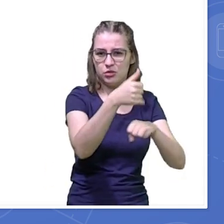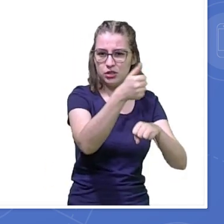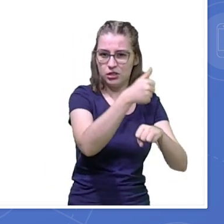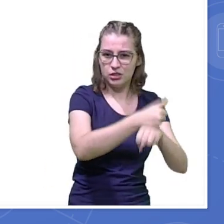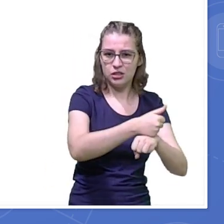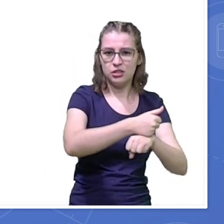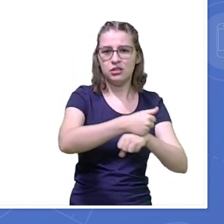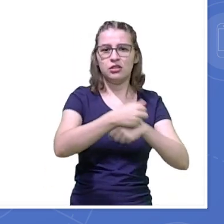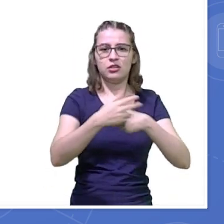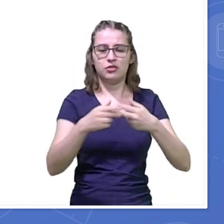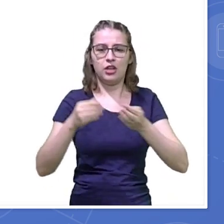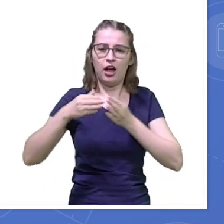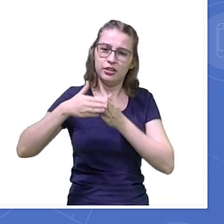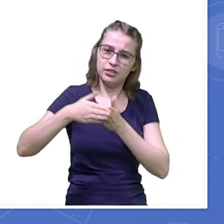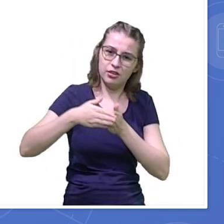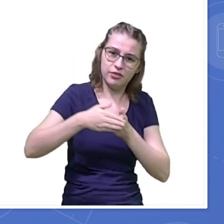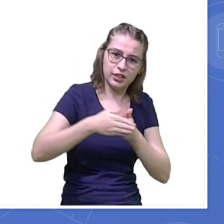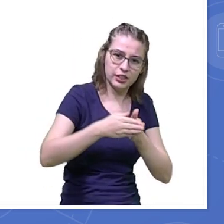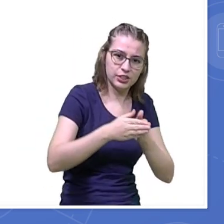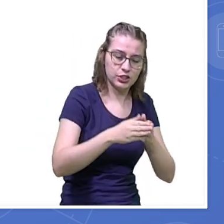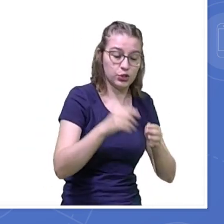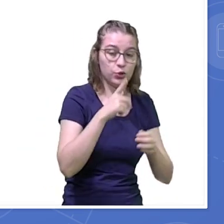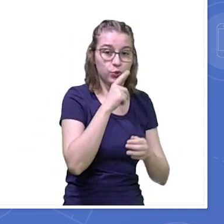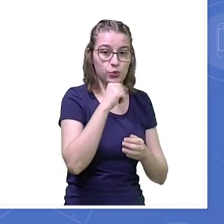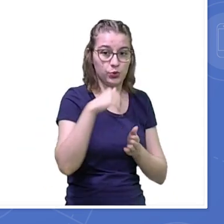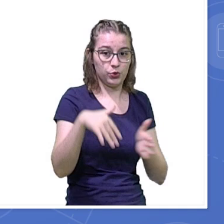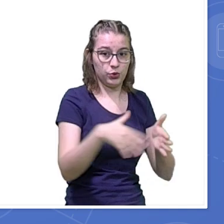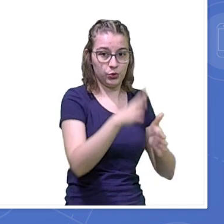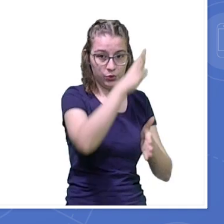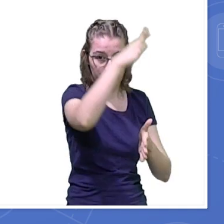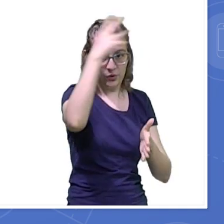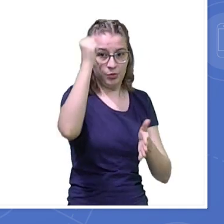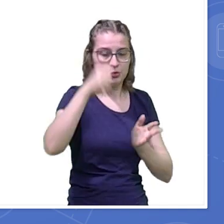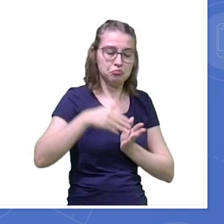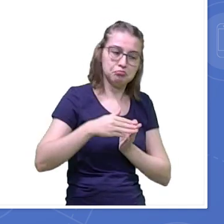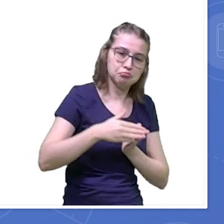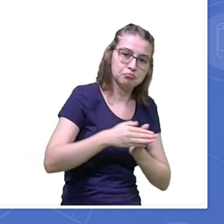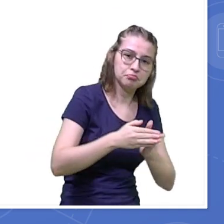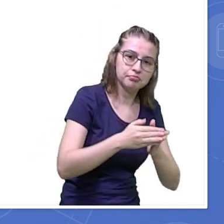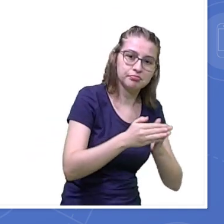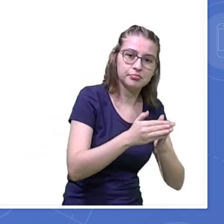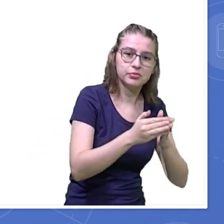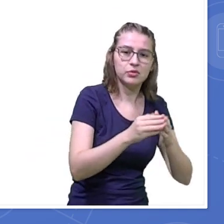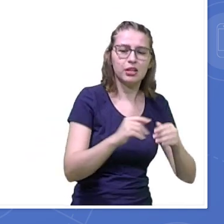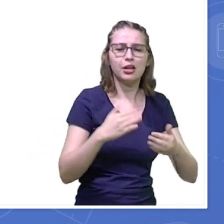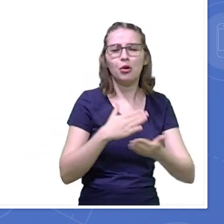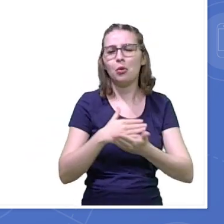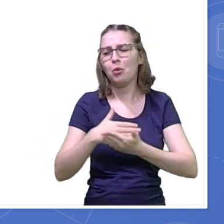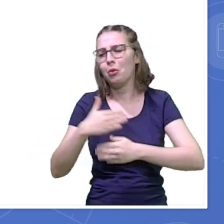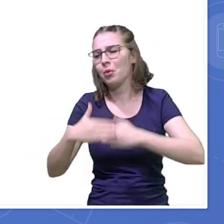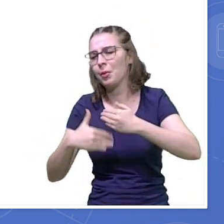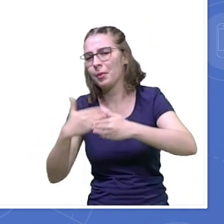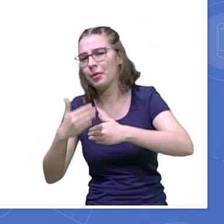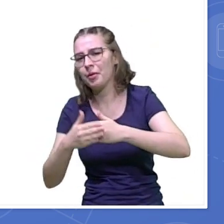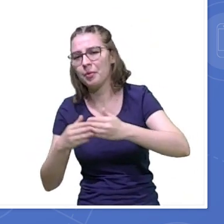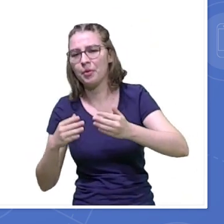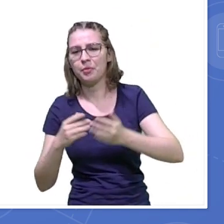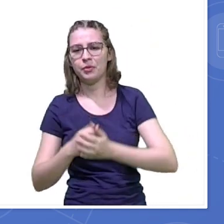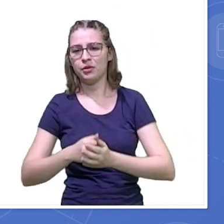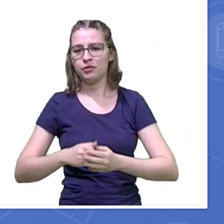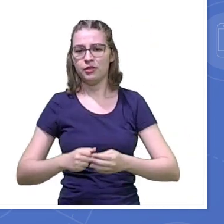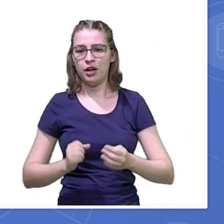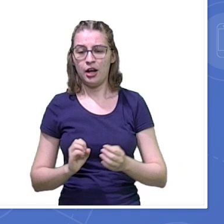as navegações ao longo do rio Amazonas e tudo, até chegar na construção de Brasília, na industrialização das